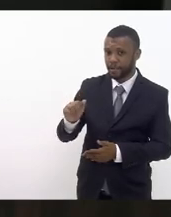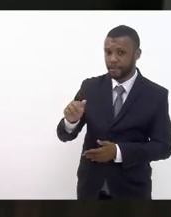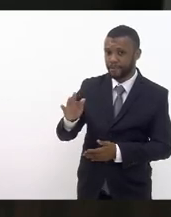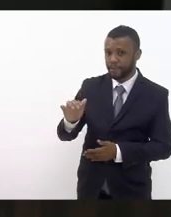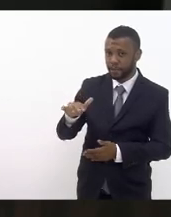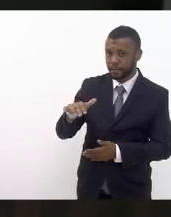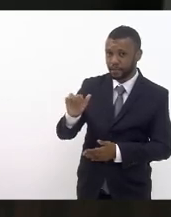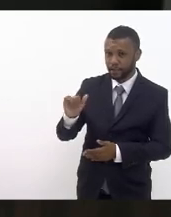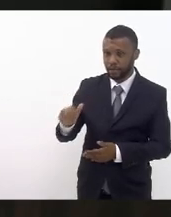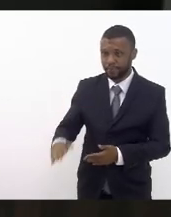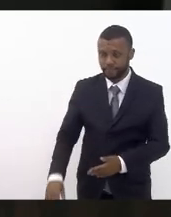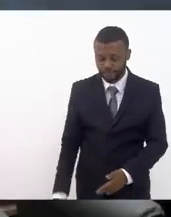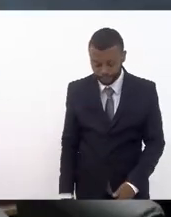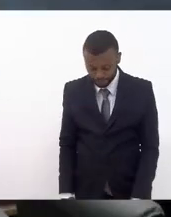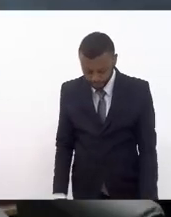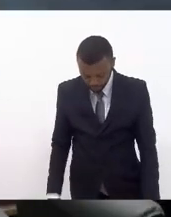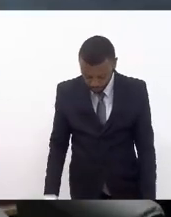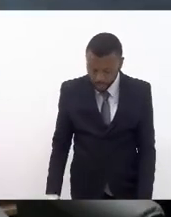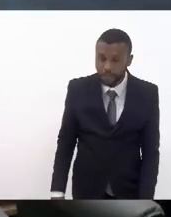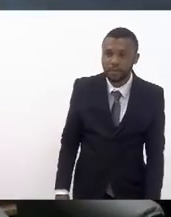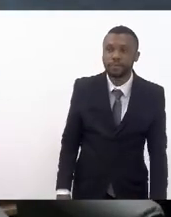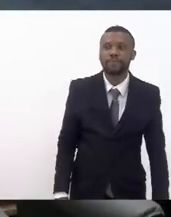Felipe. Senhor presidente,